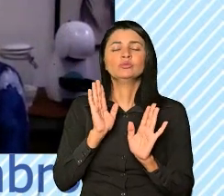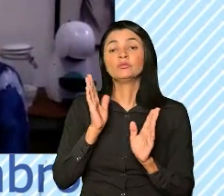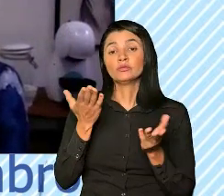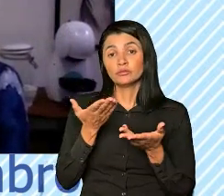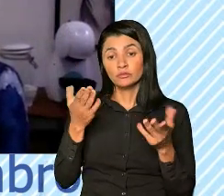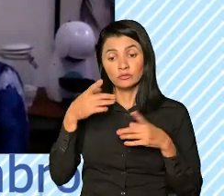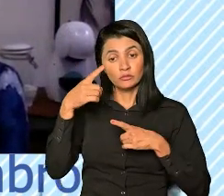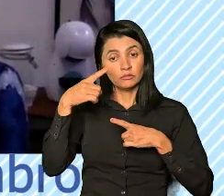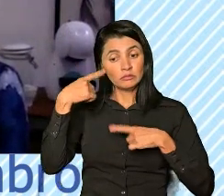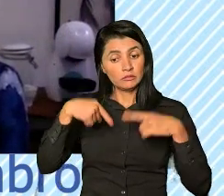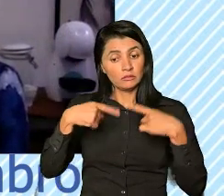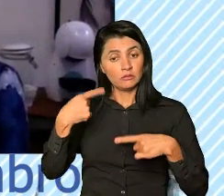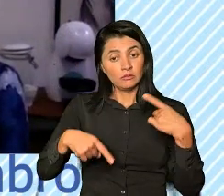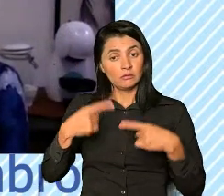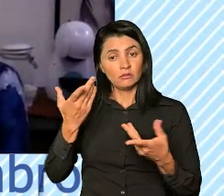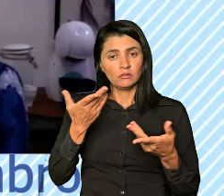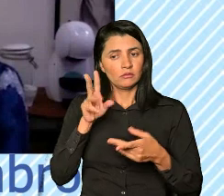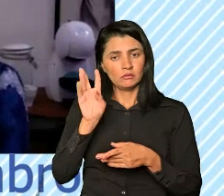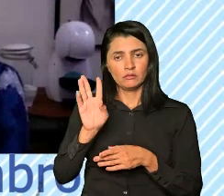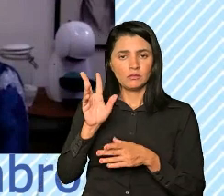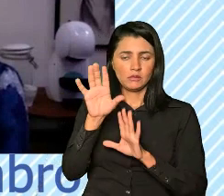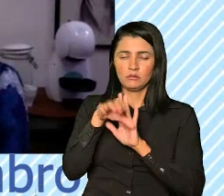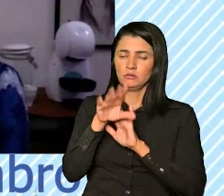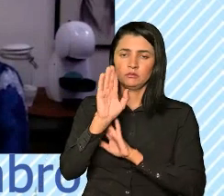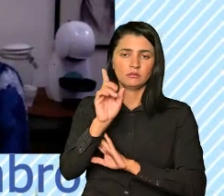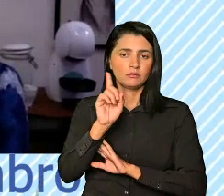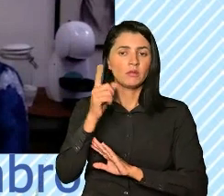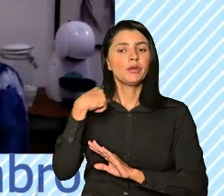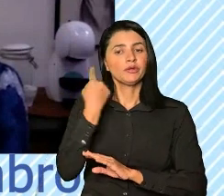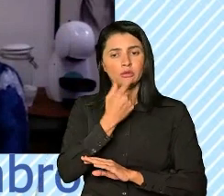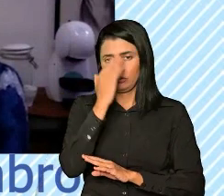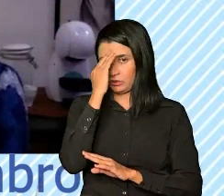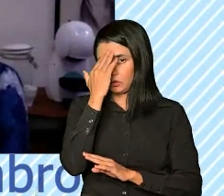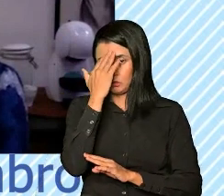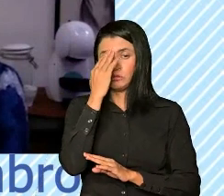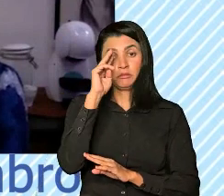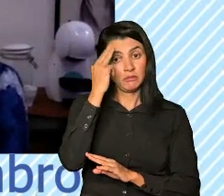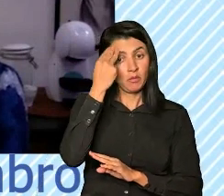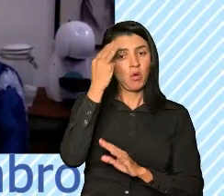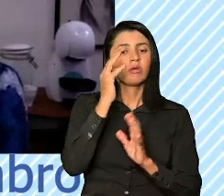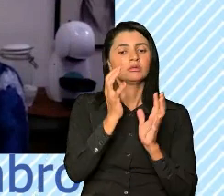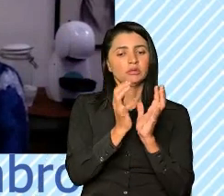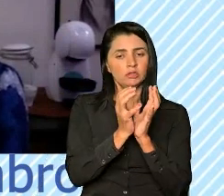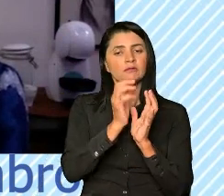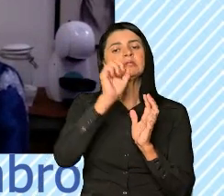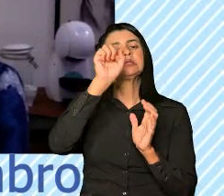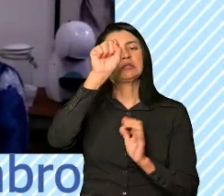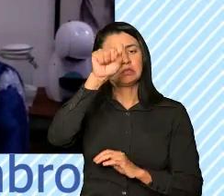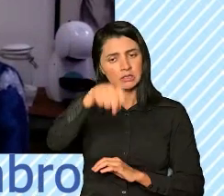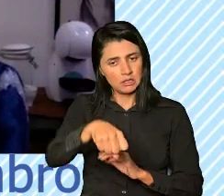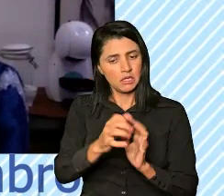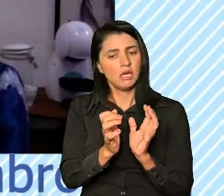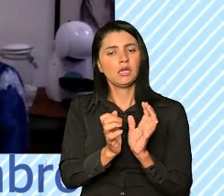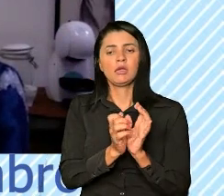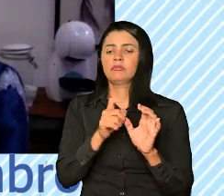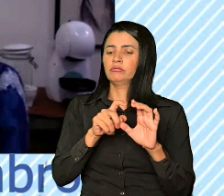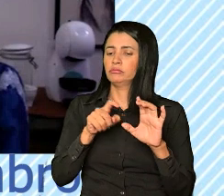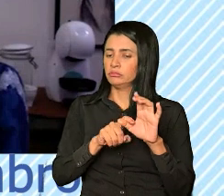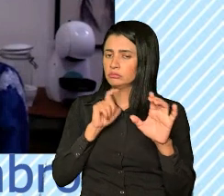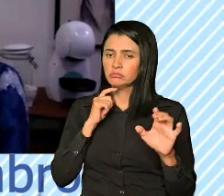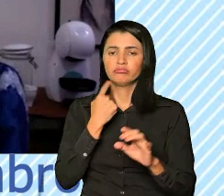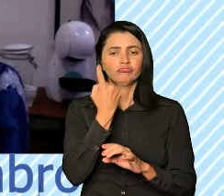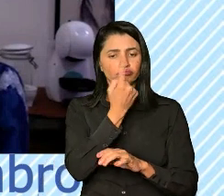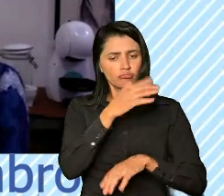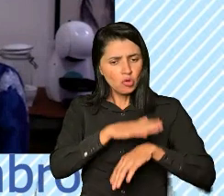essa posição não prepondera. Nós estamos entendendo a memória coletiva como, sim, um fenômeno autônomo,